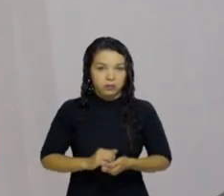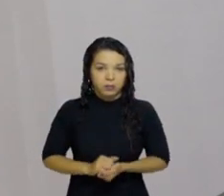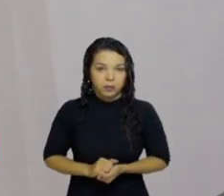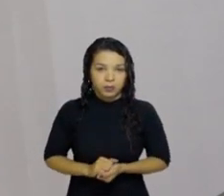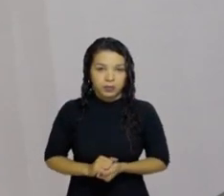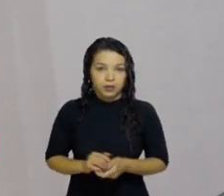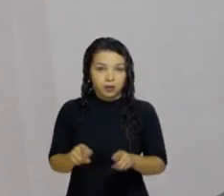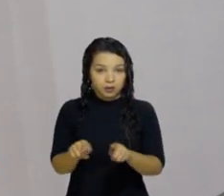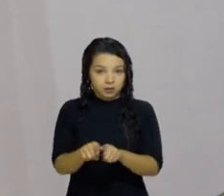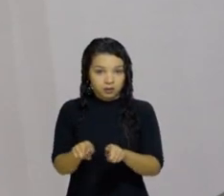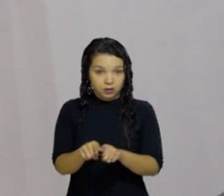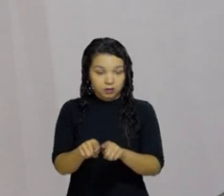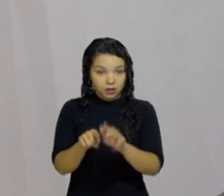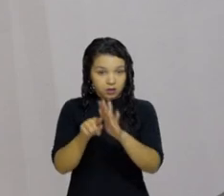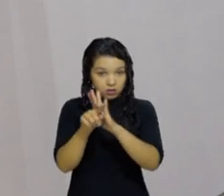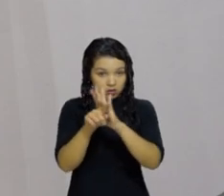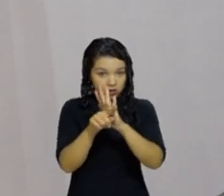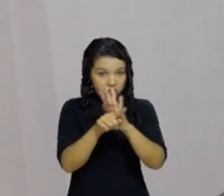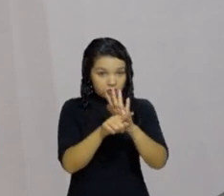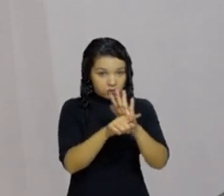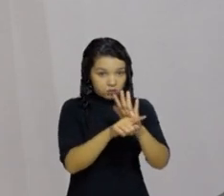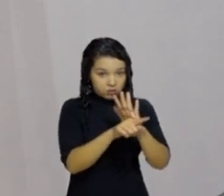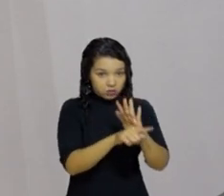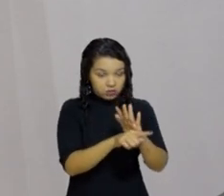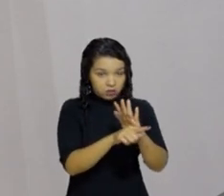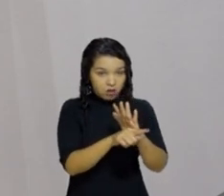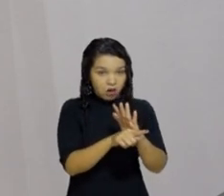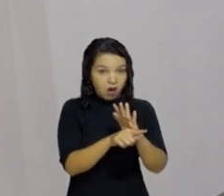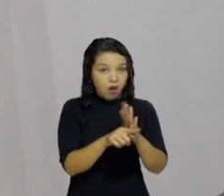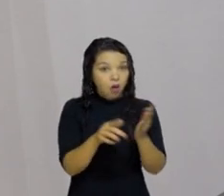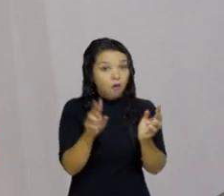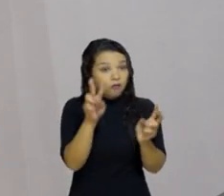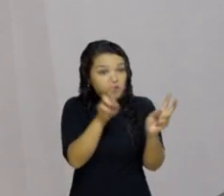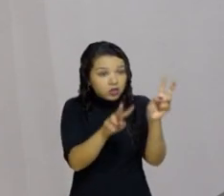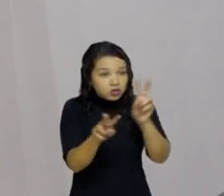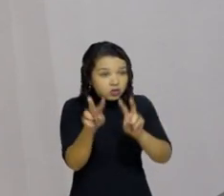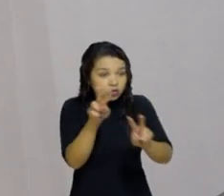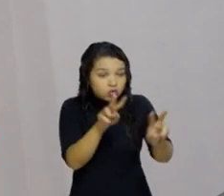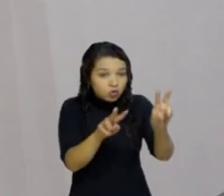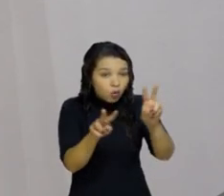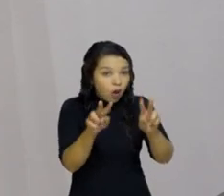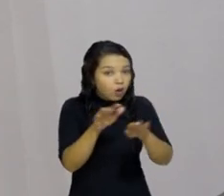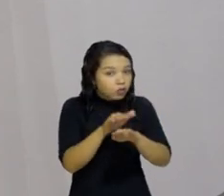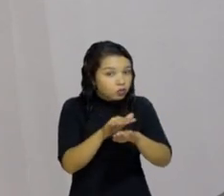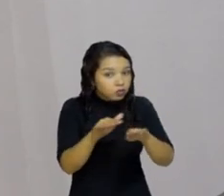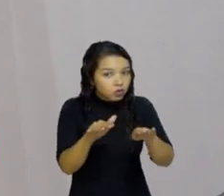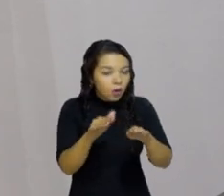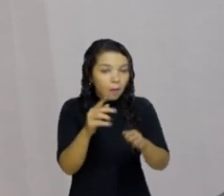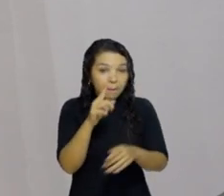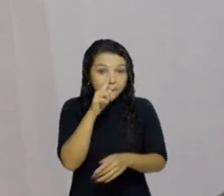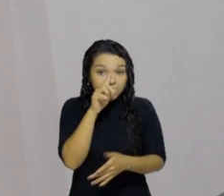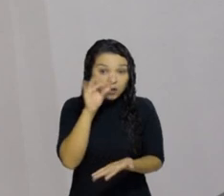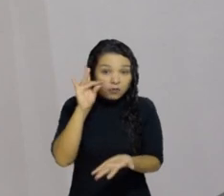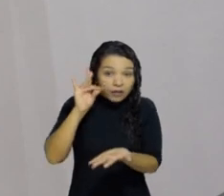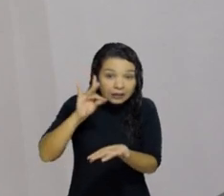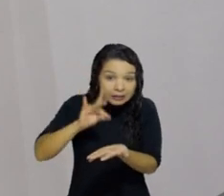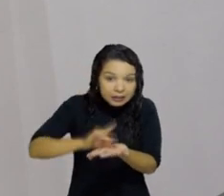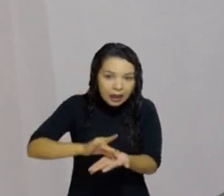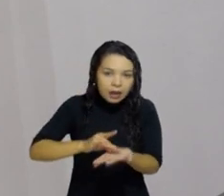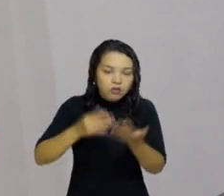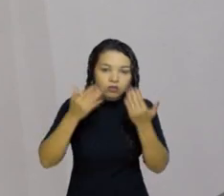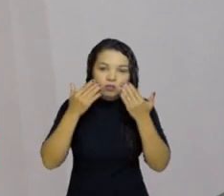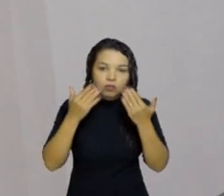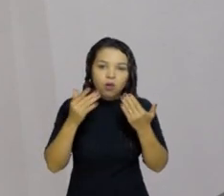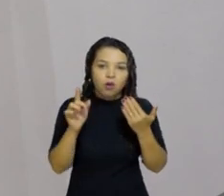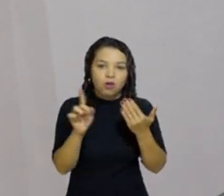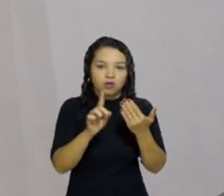inspeções precárias, apenas de forma visual, que podem não classificar a real situação de risco de trechos